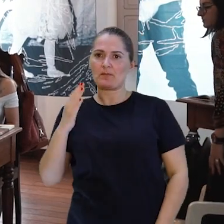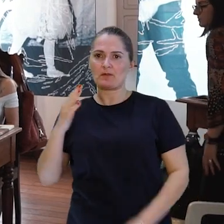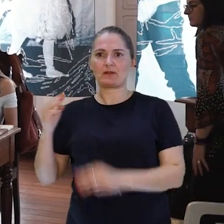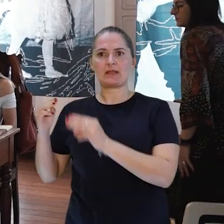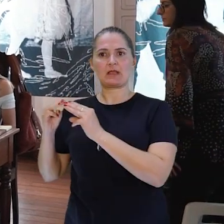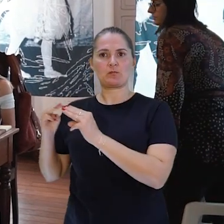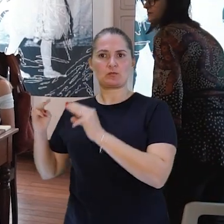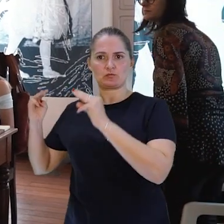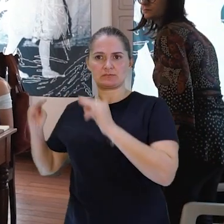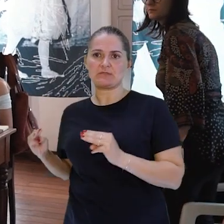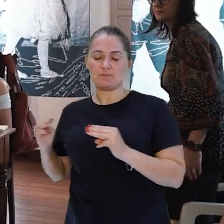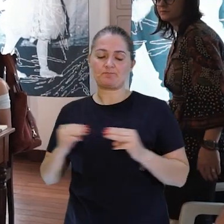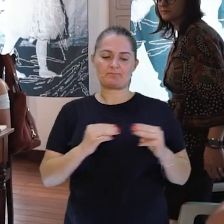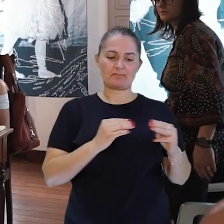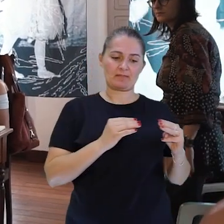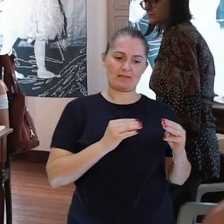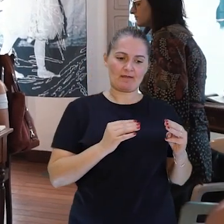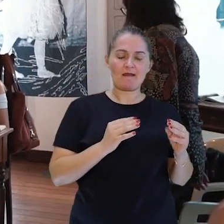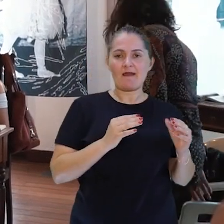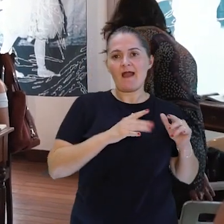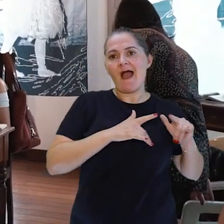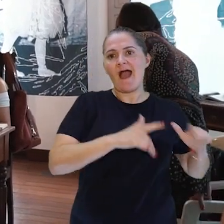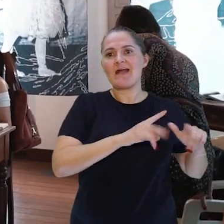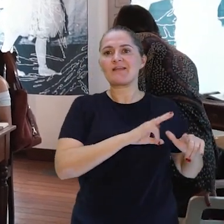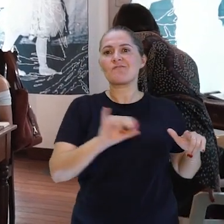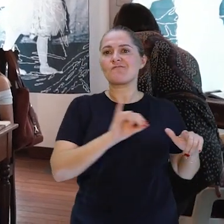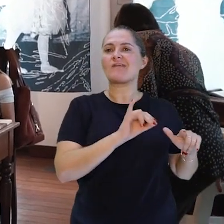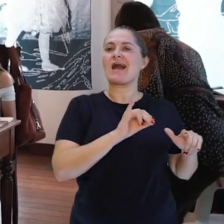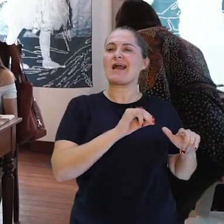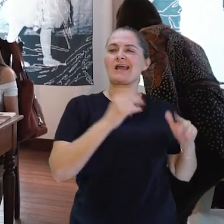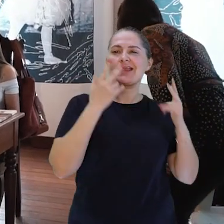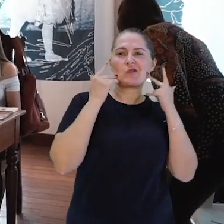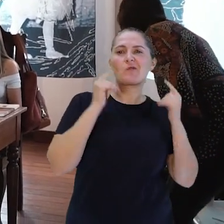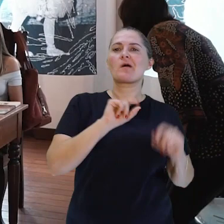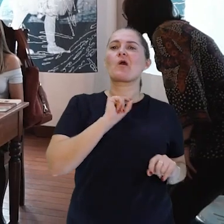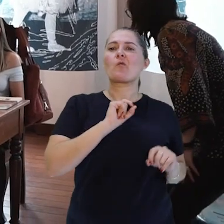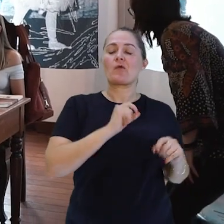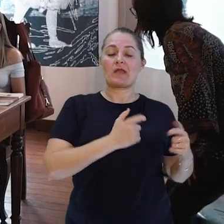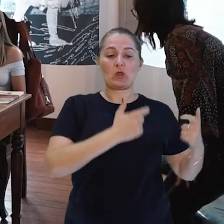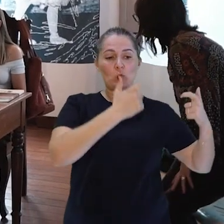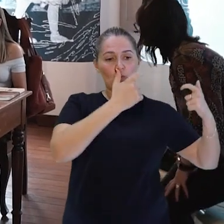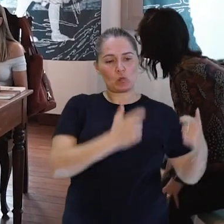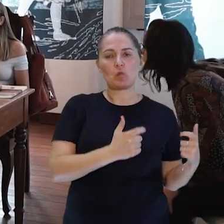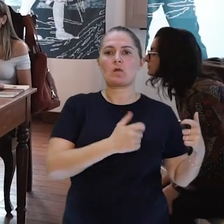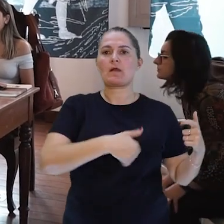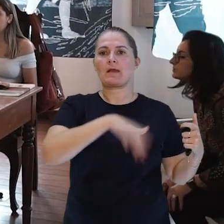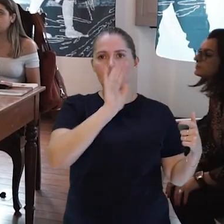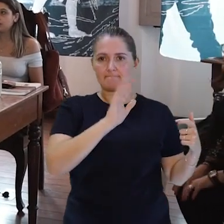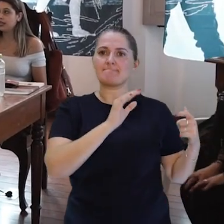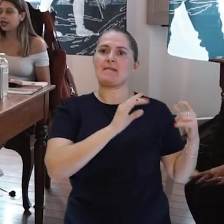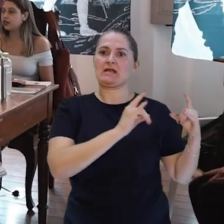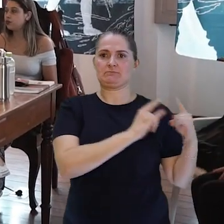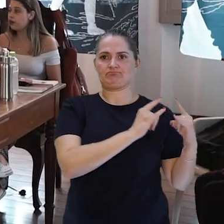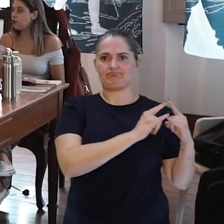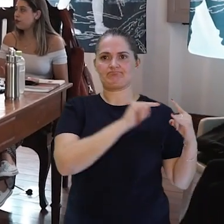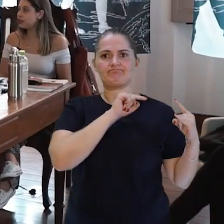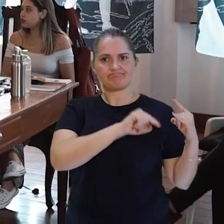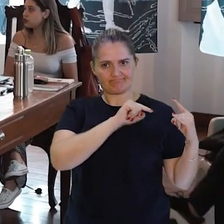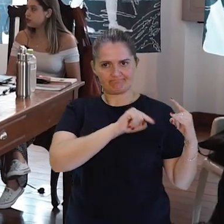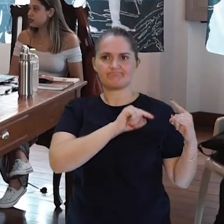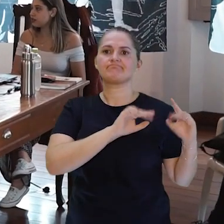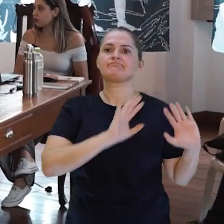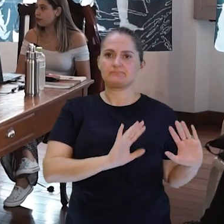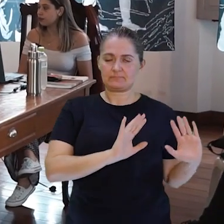a biblioteca e o museu, né? O arquivo, ele geralmente vai compreender um local ligado a